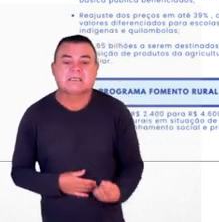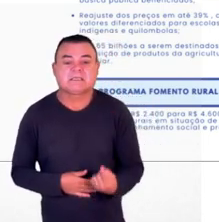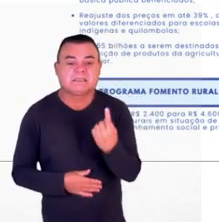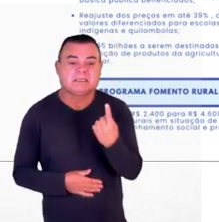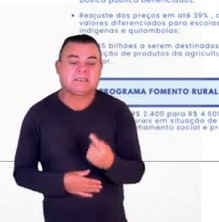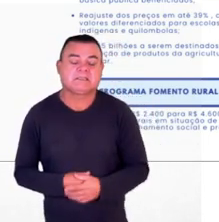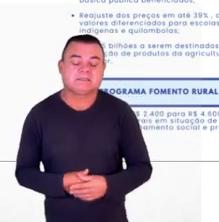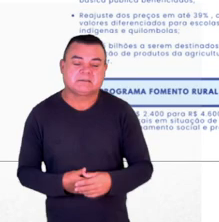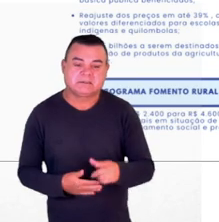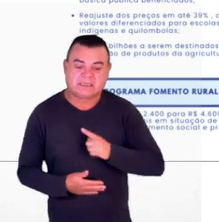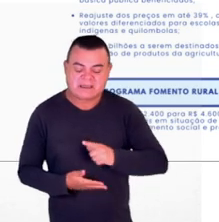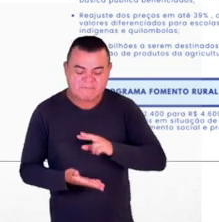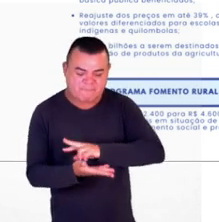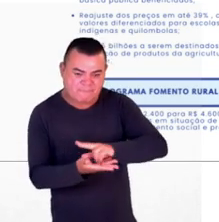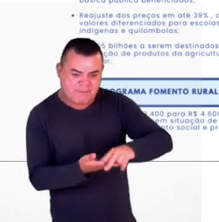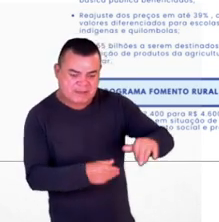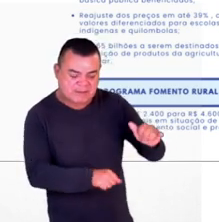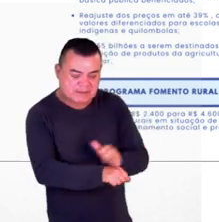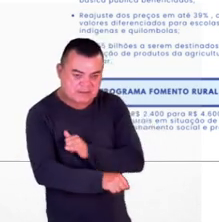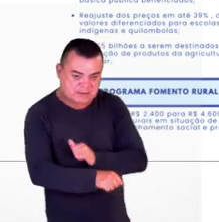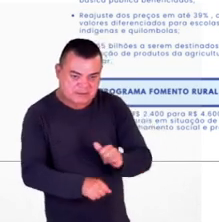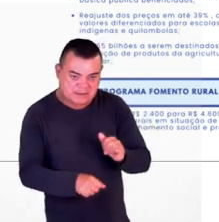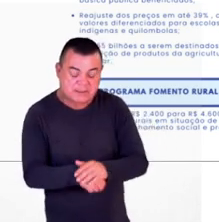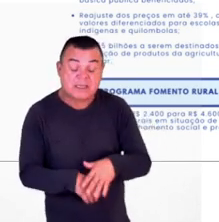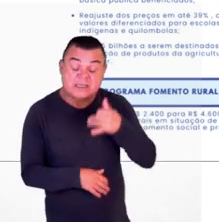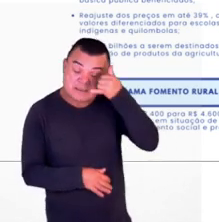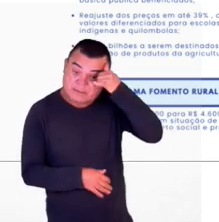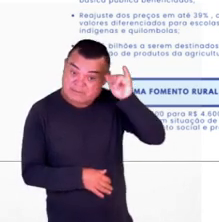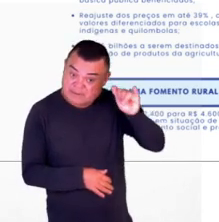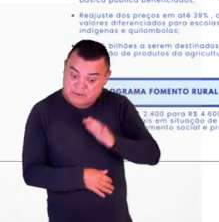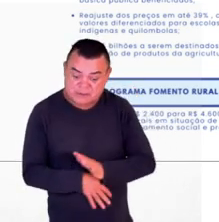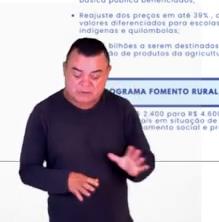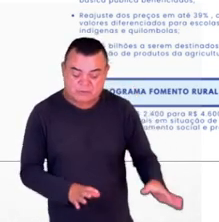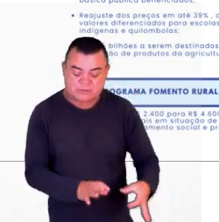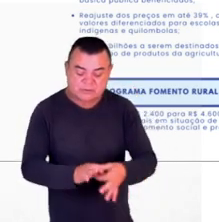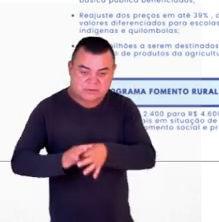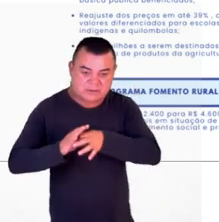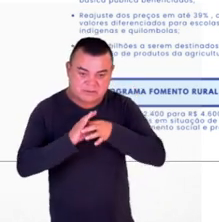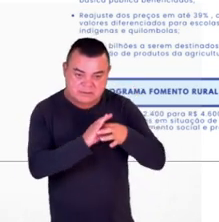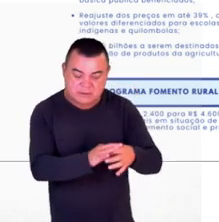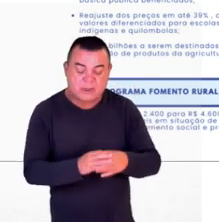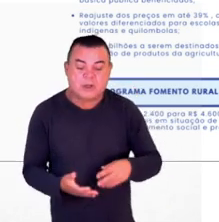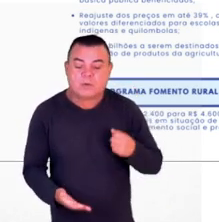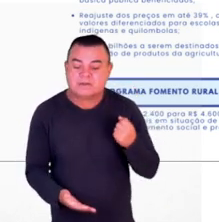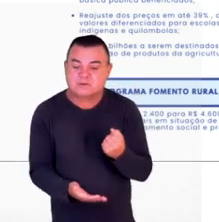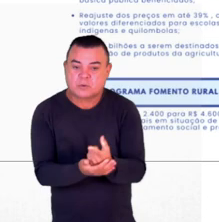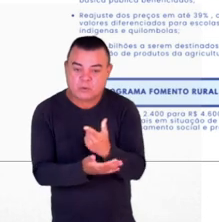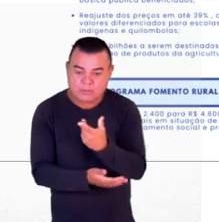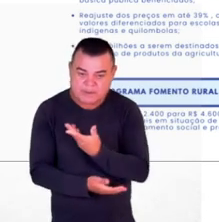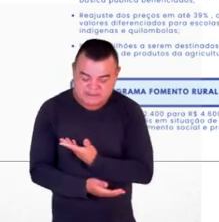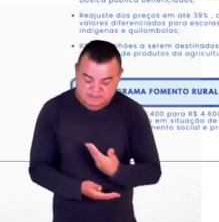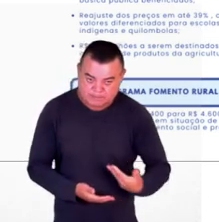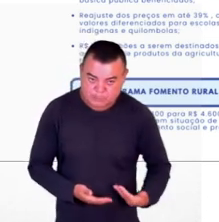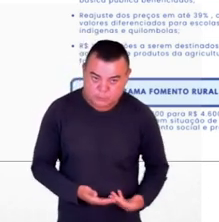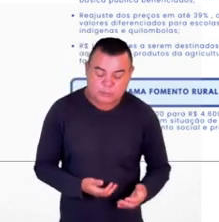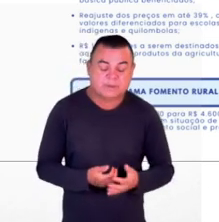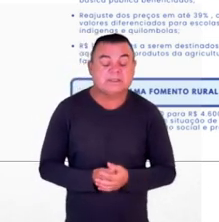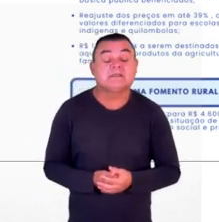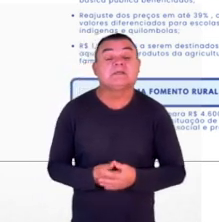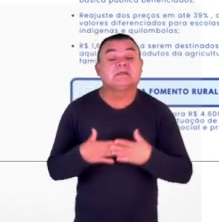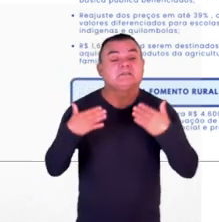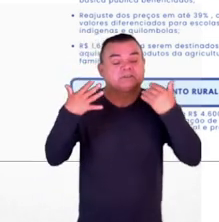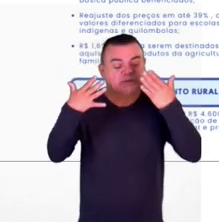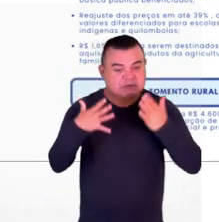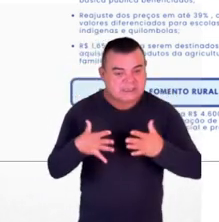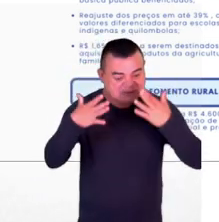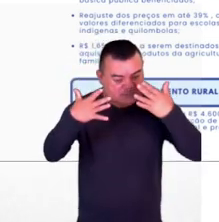de ações e estratégias já previstas também em conexão com as compras públicas Como já citado aqui então